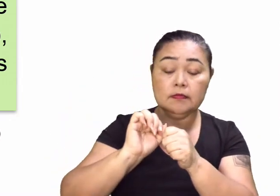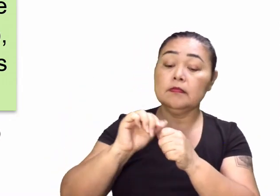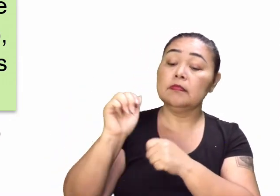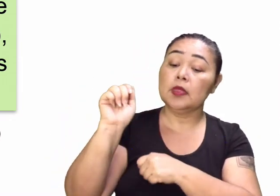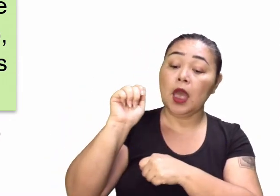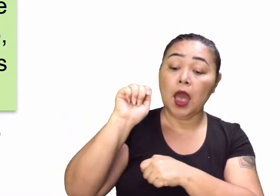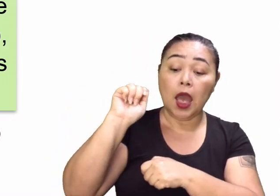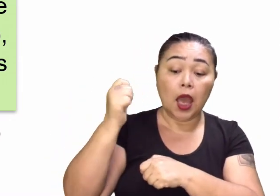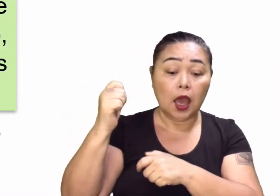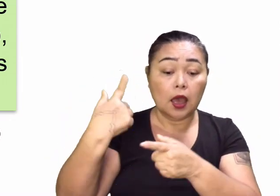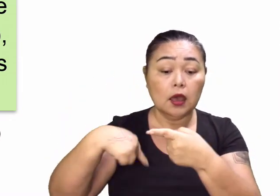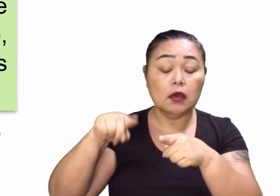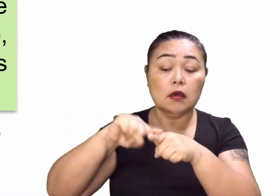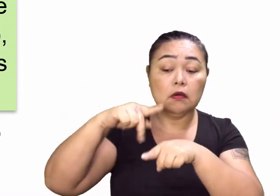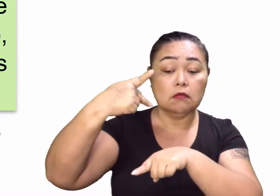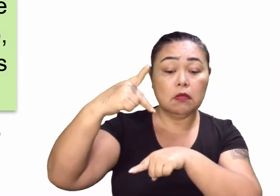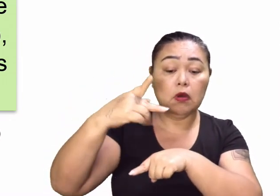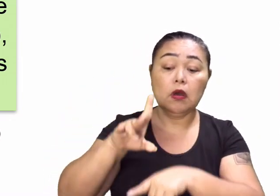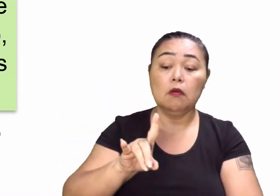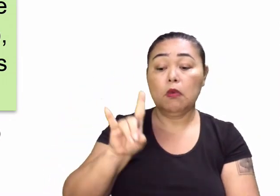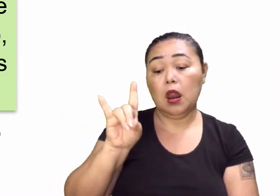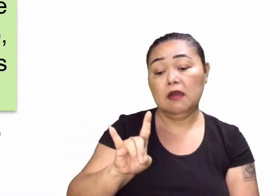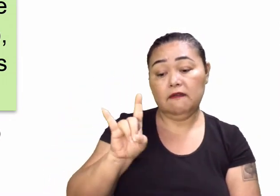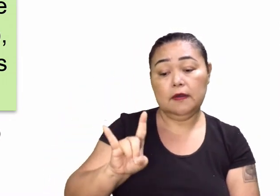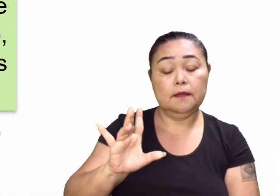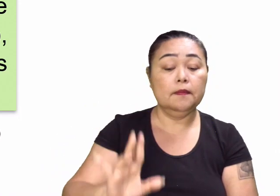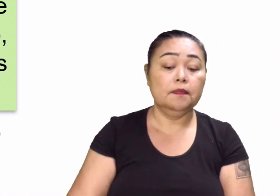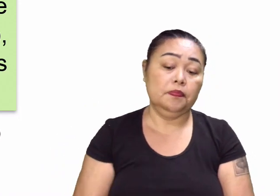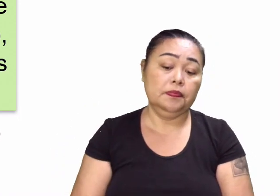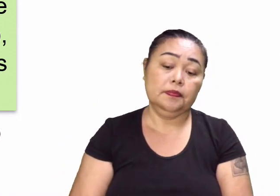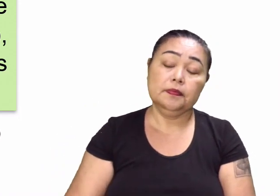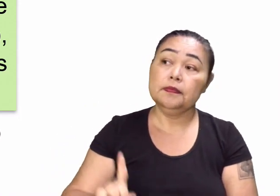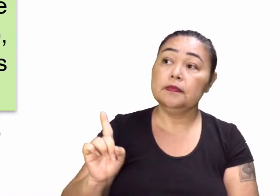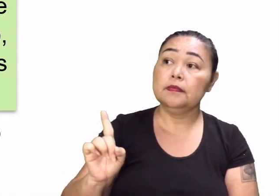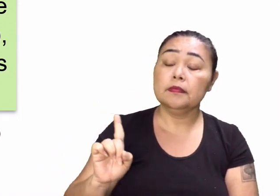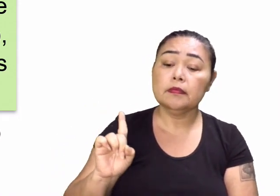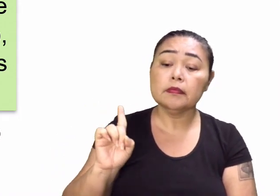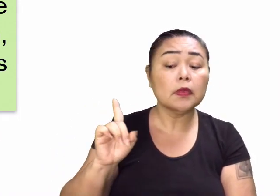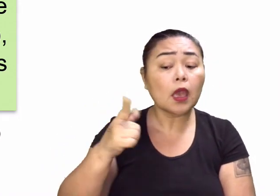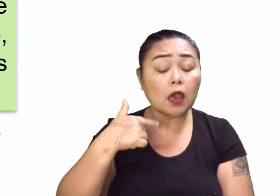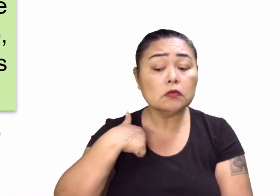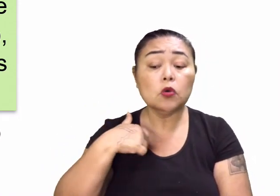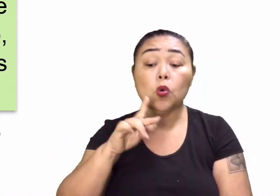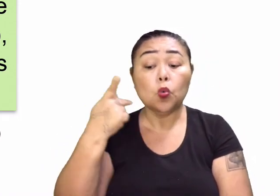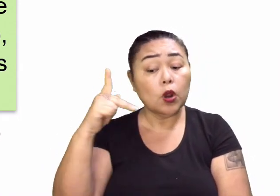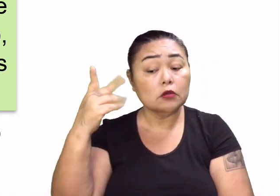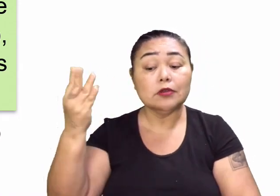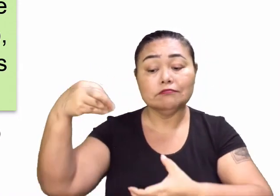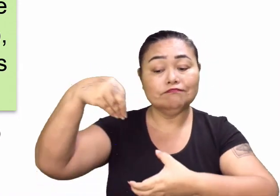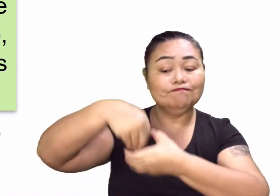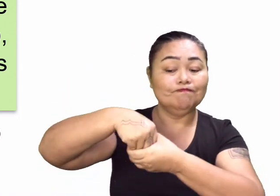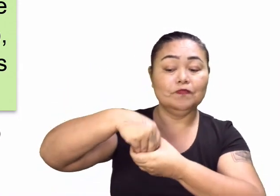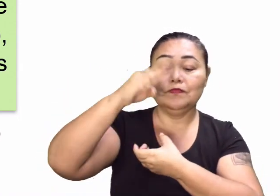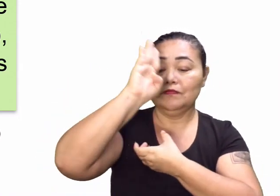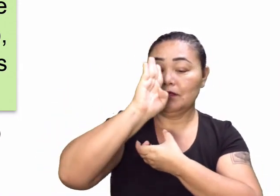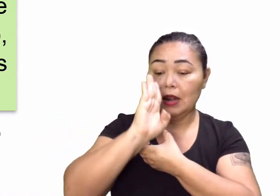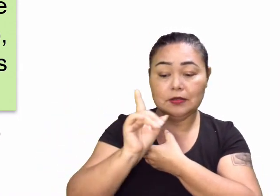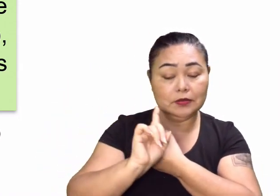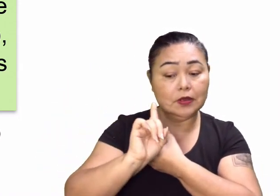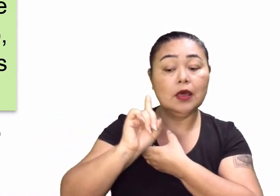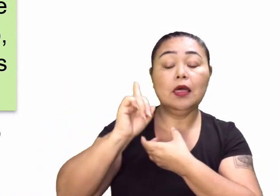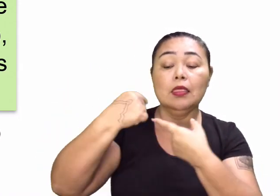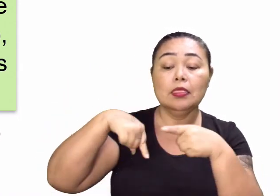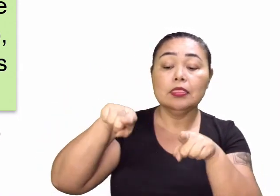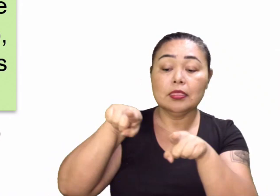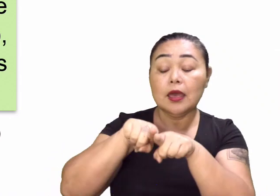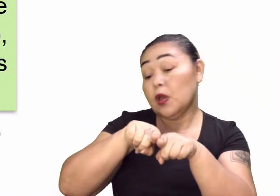Argentina, Paraguai e Bolívia. Então, não é uma bacia inteiramente nacional, né? Isso. Não. Assim como também a